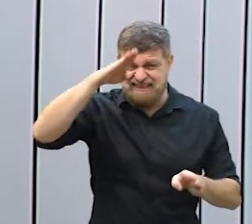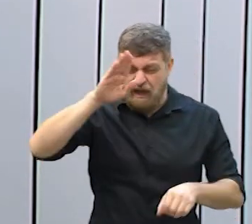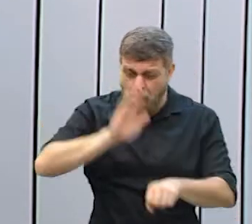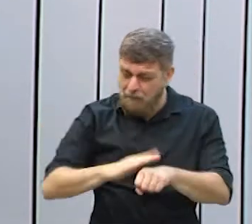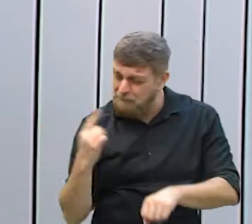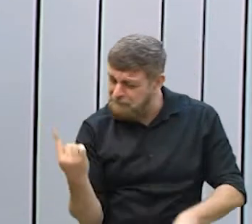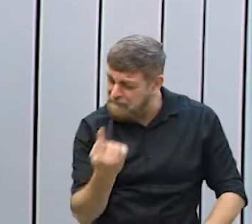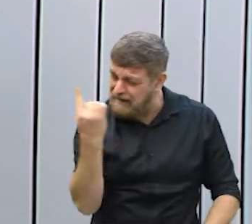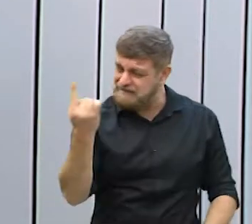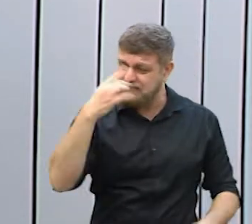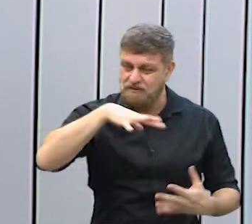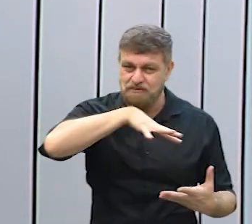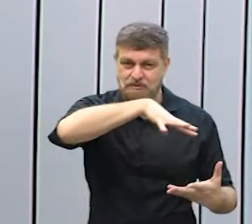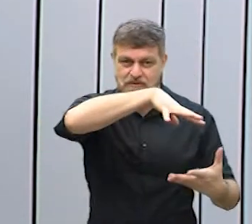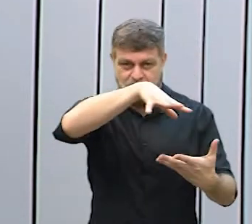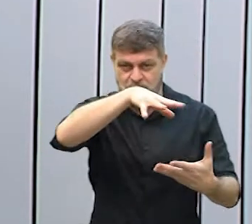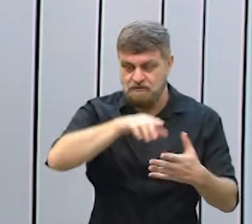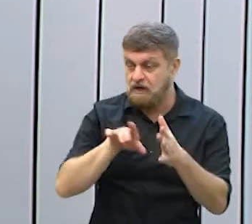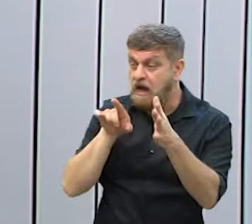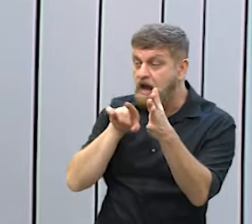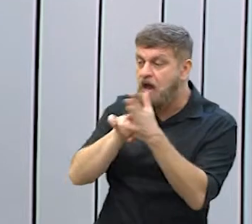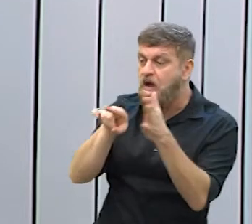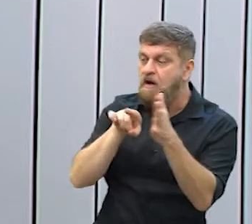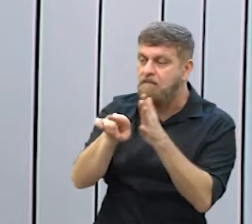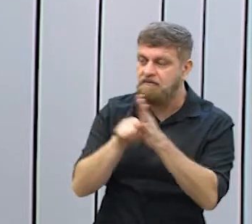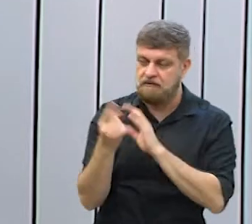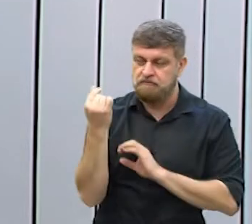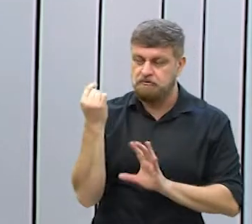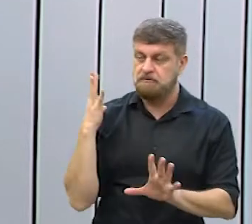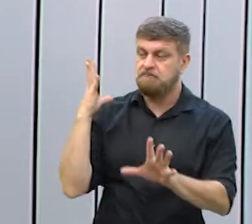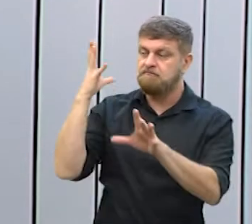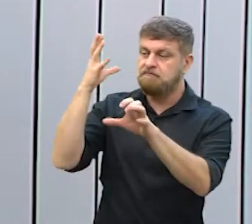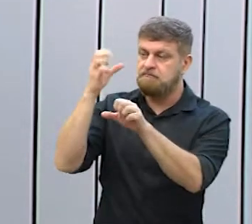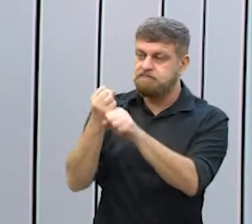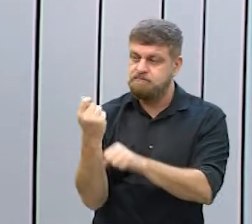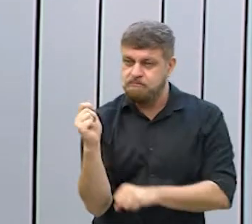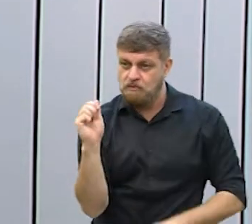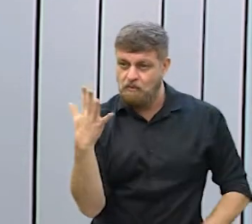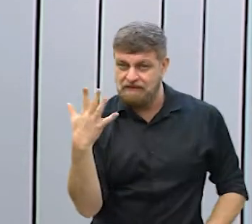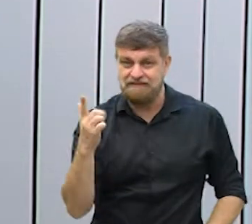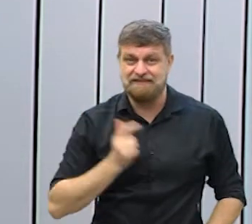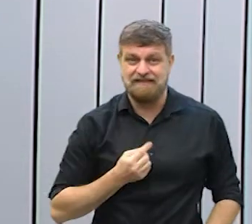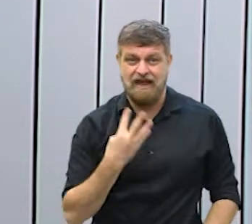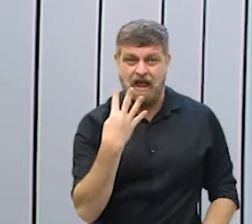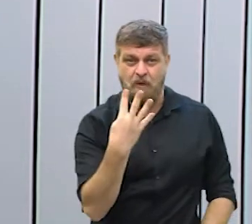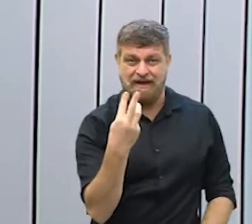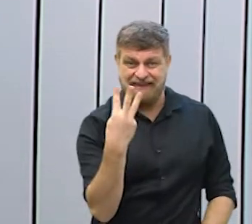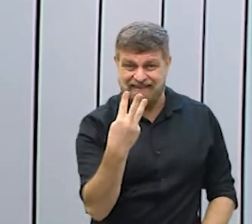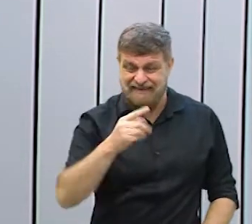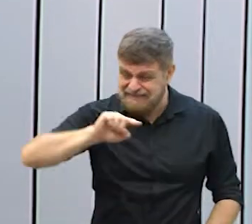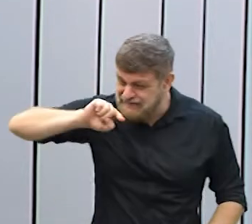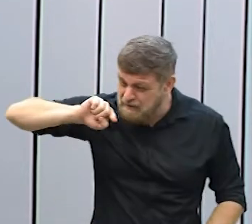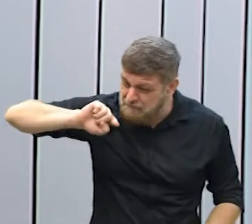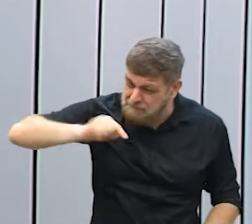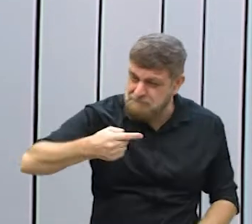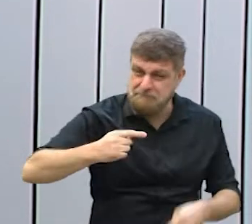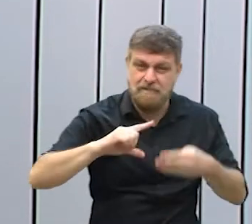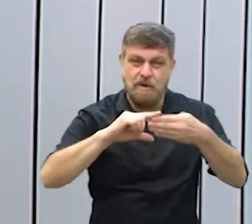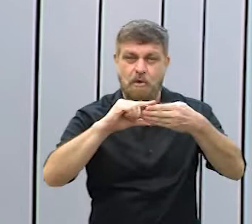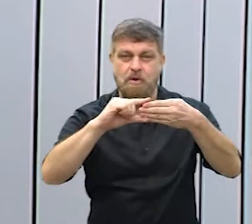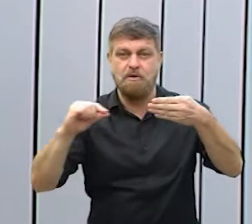Everest. Lembro que eu te perguntei sobre os custos e você me disse que 43 mil